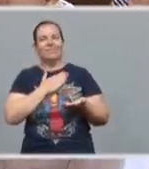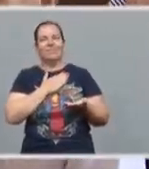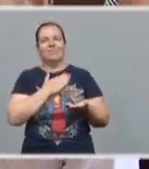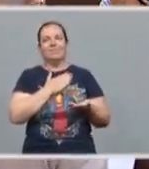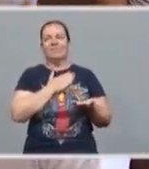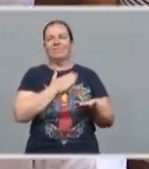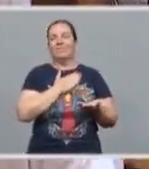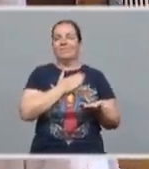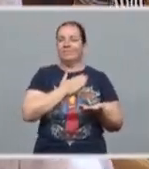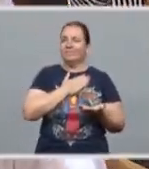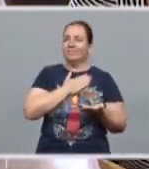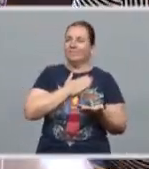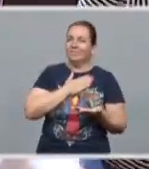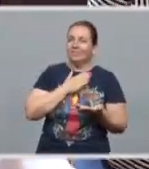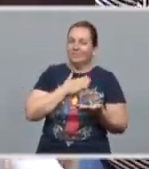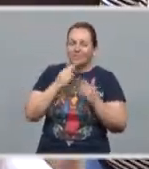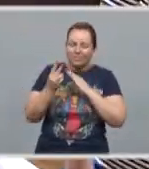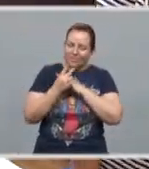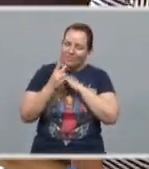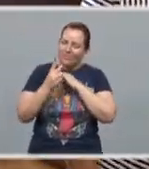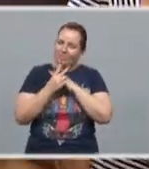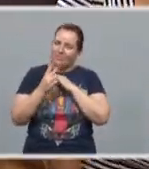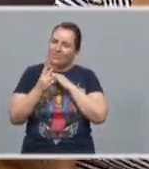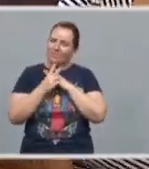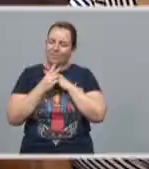comigo, a me guardar.